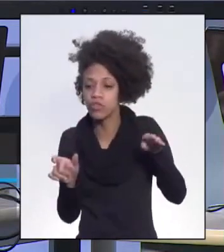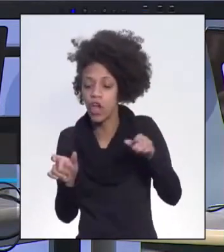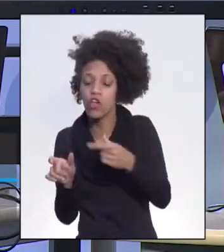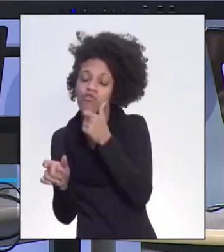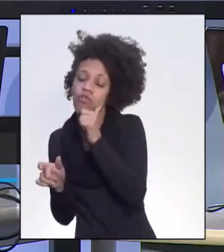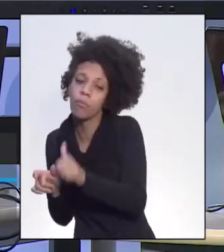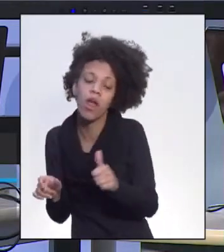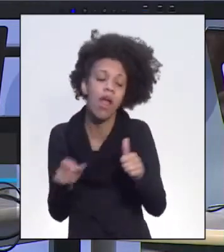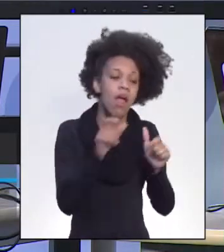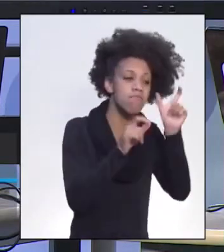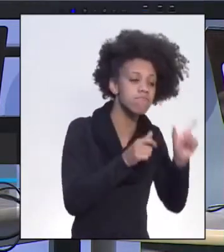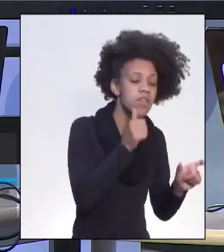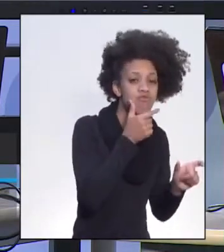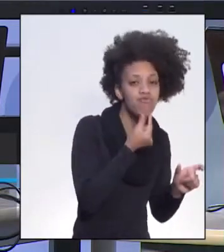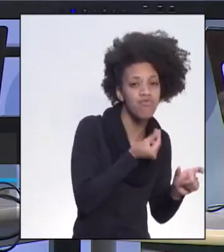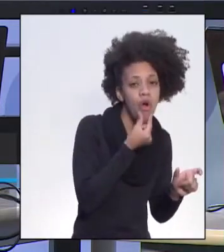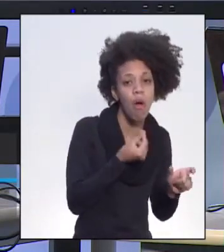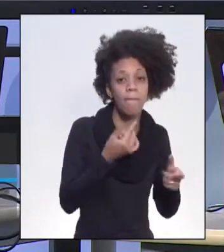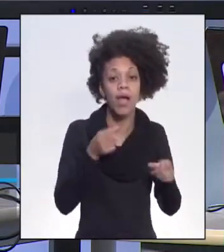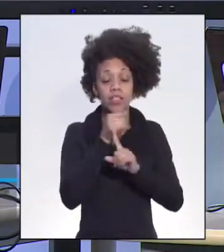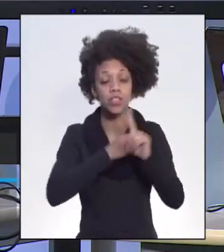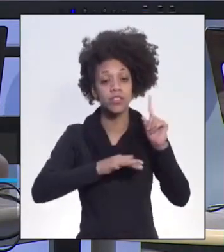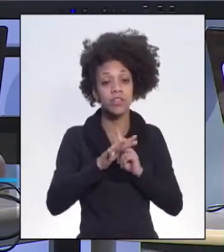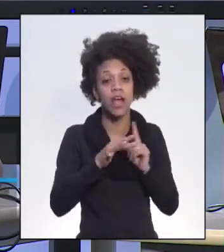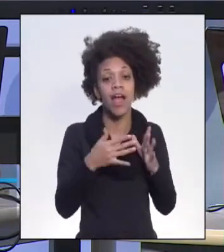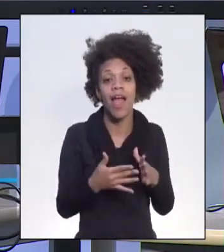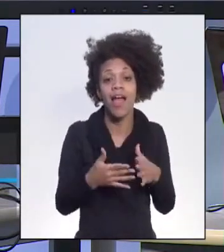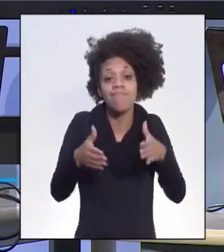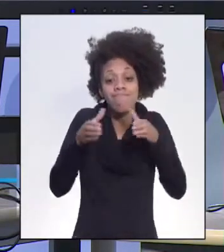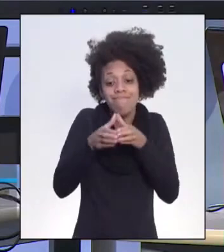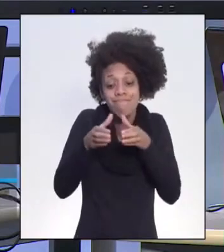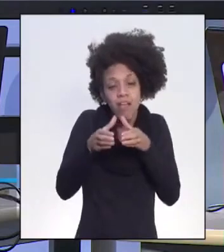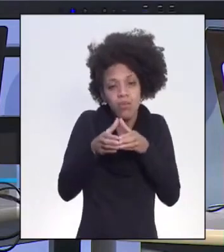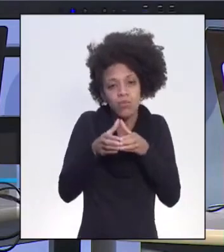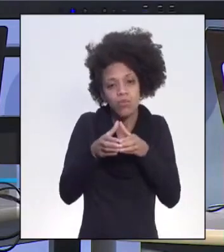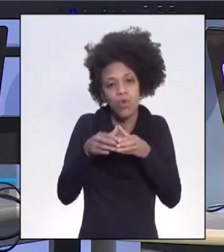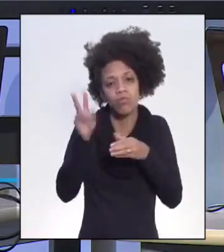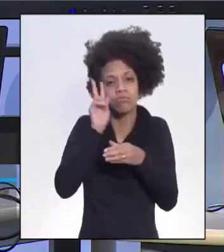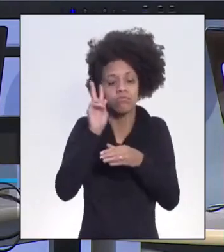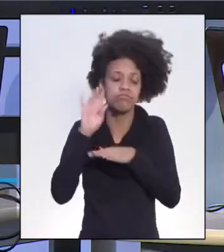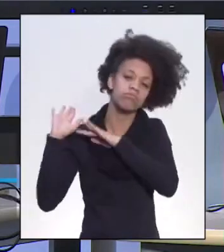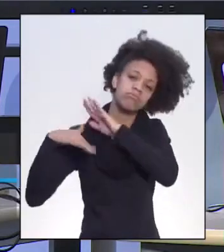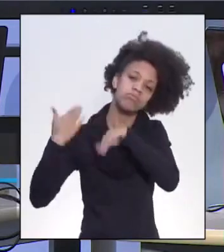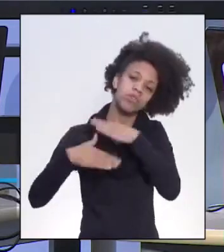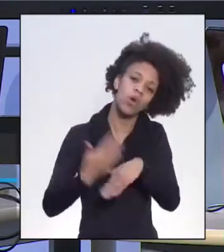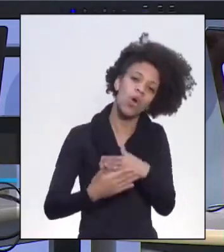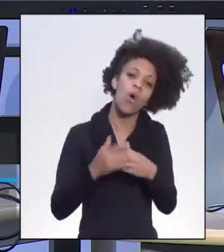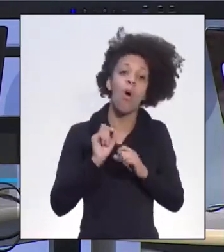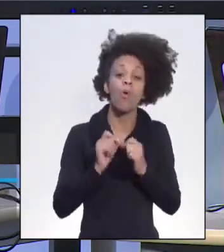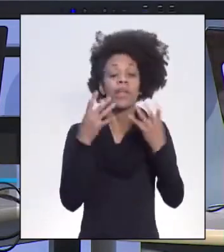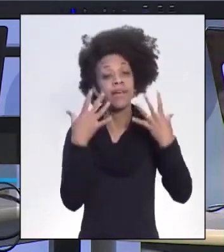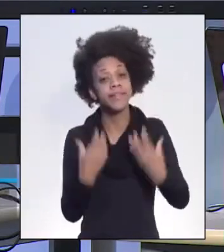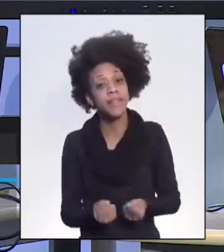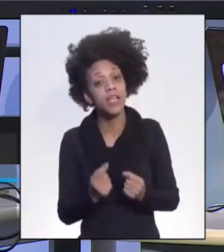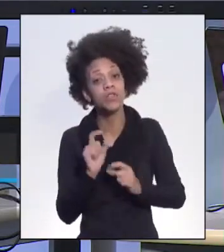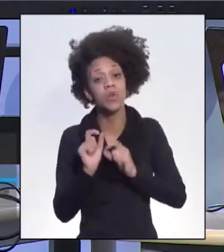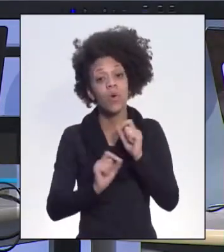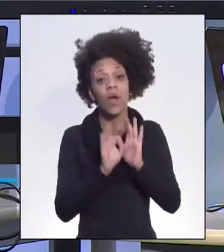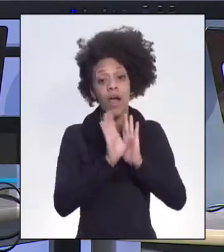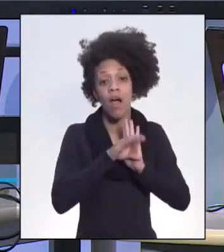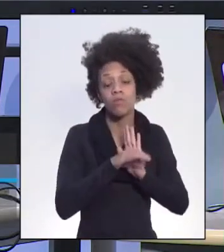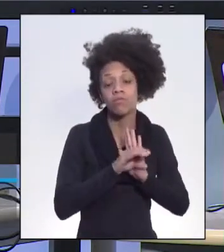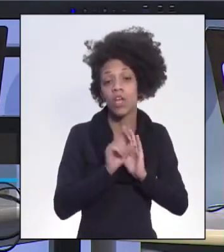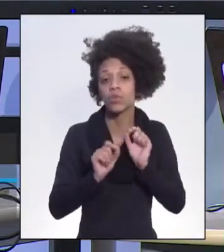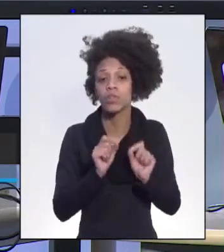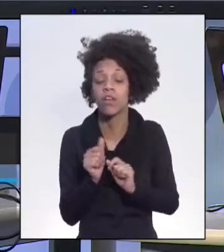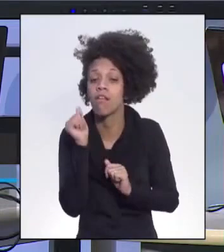nossa sociedade tem um aspecto que é dentro dessa estrutura histórica, aquilo que foi permitido, a concepção de que